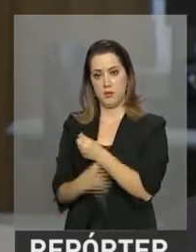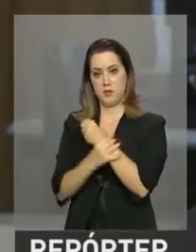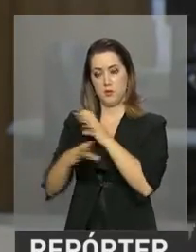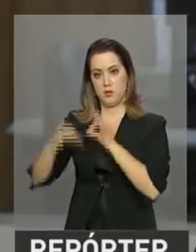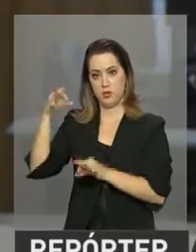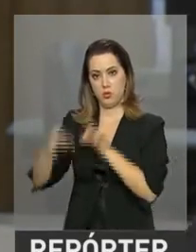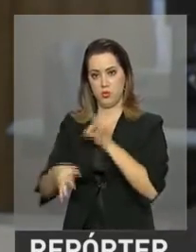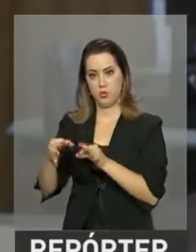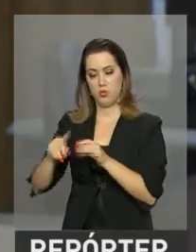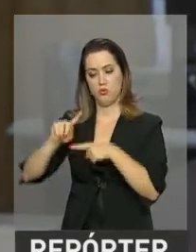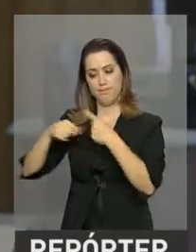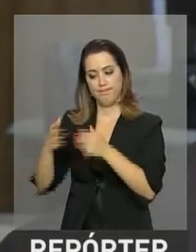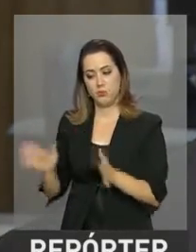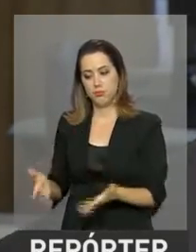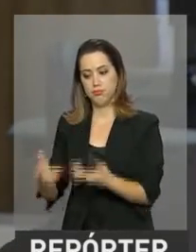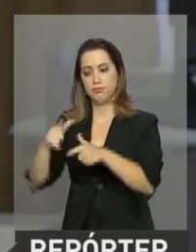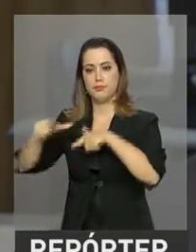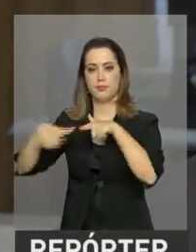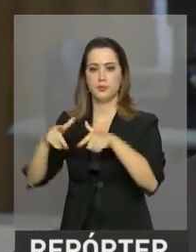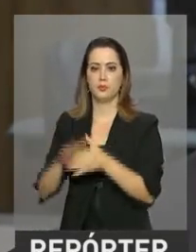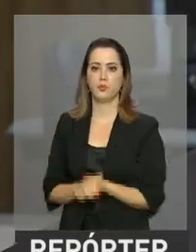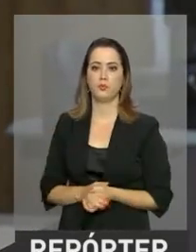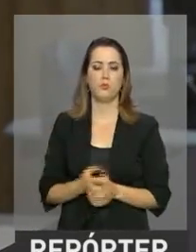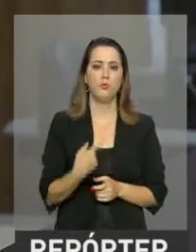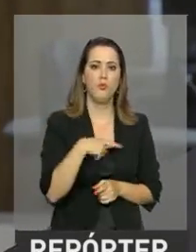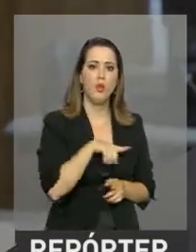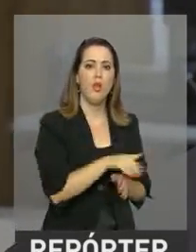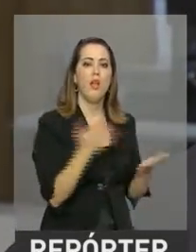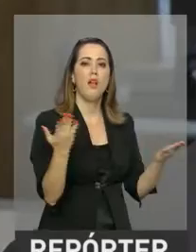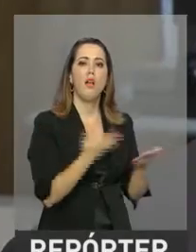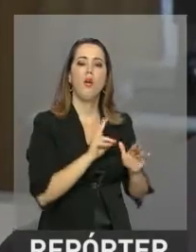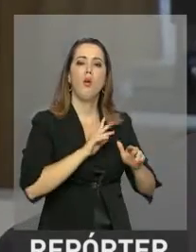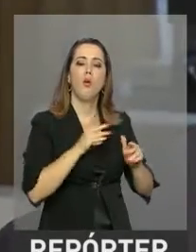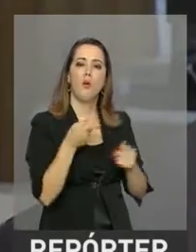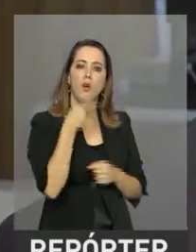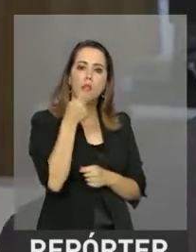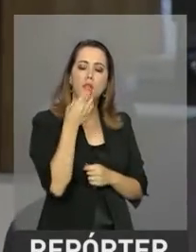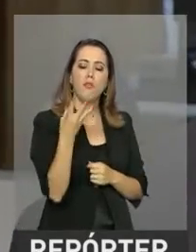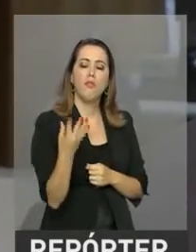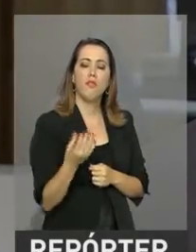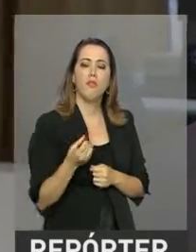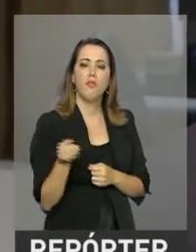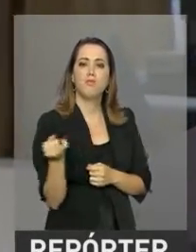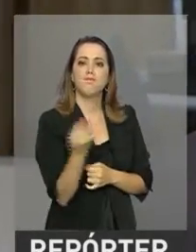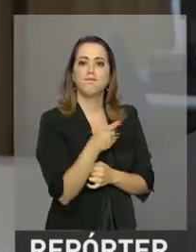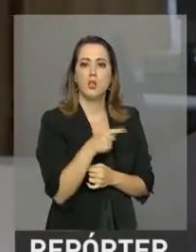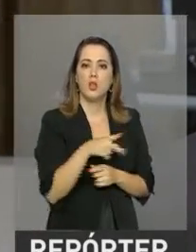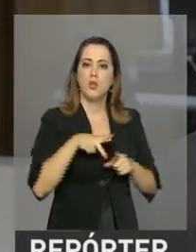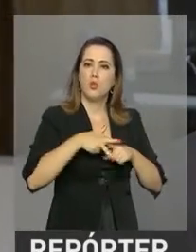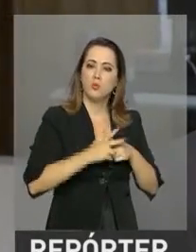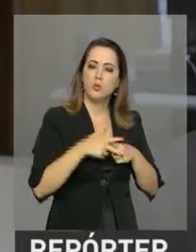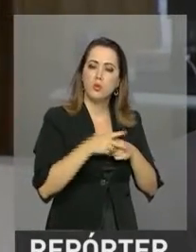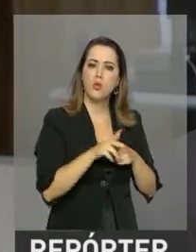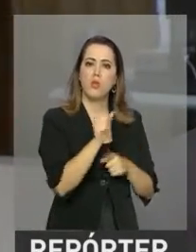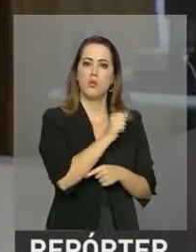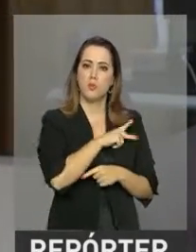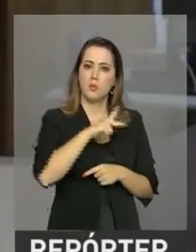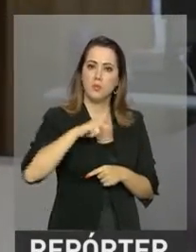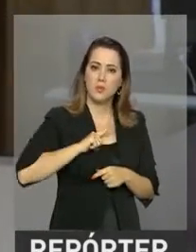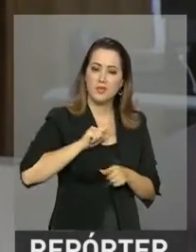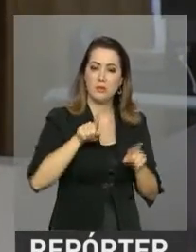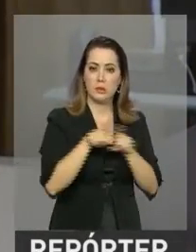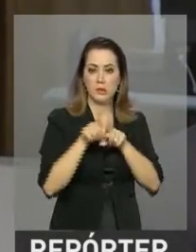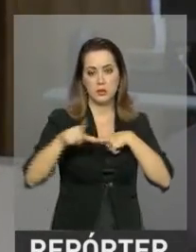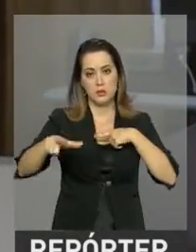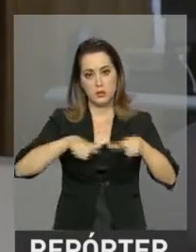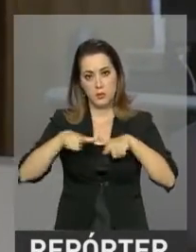empregos. Esse é um momento do país onde se fala muito de reformas, por exemplo, da Previdência e também a reforma trabalhista.